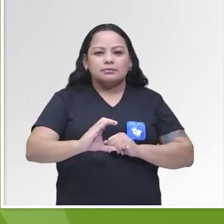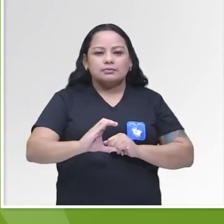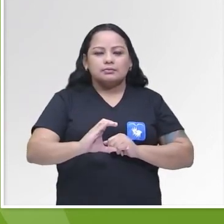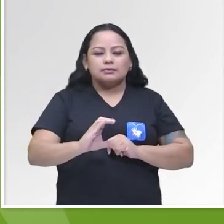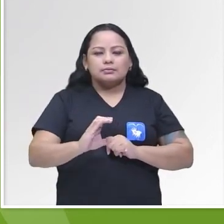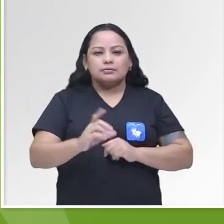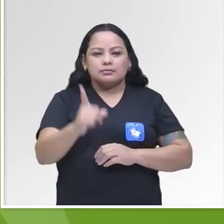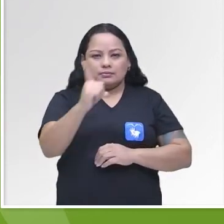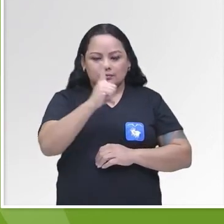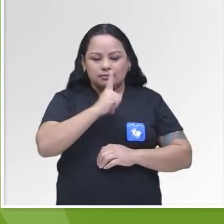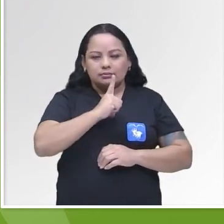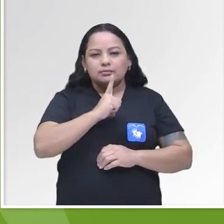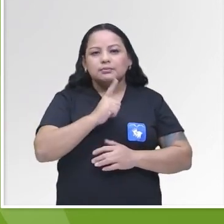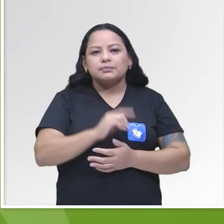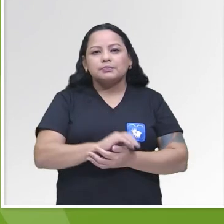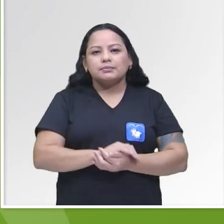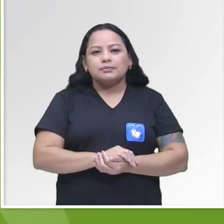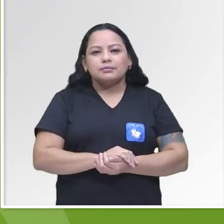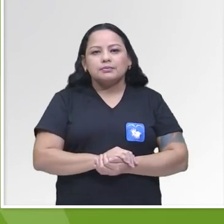apresenta, né,